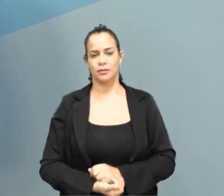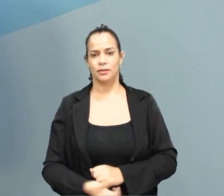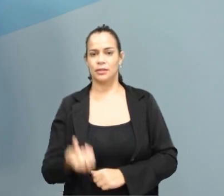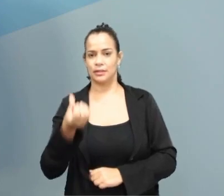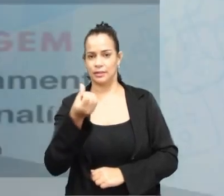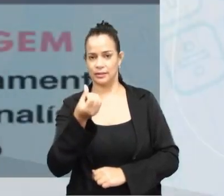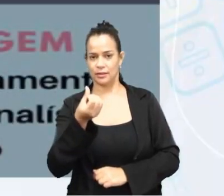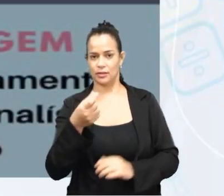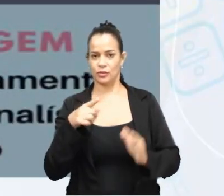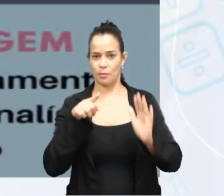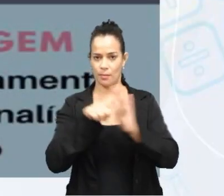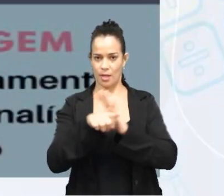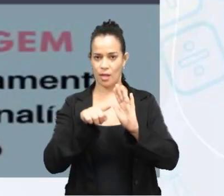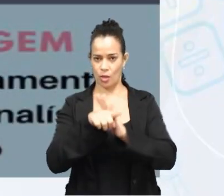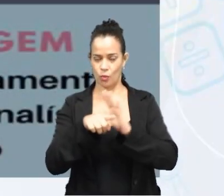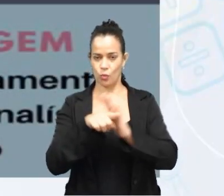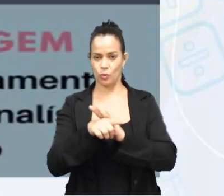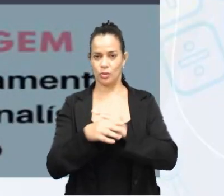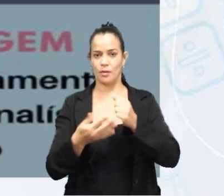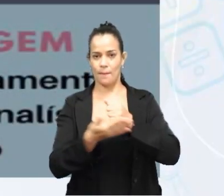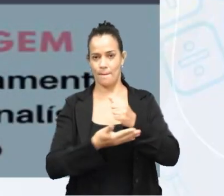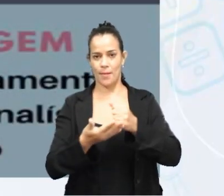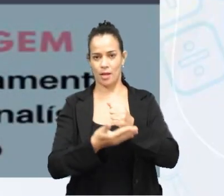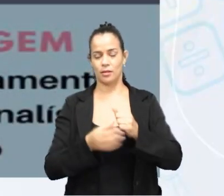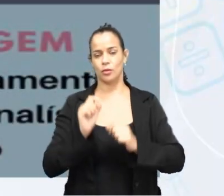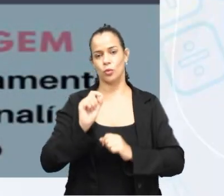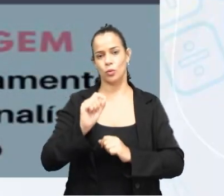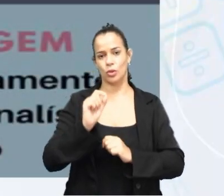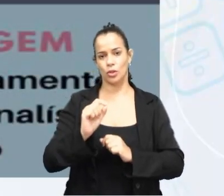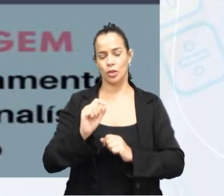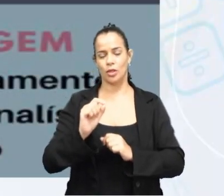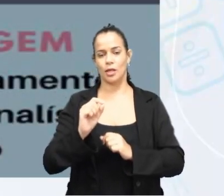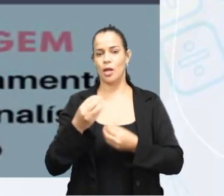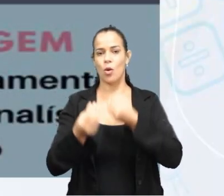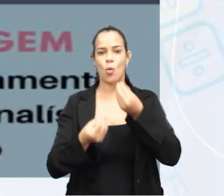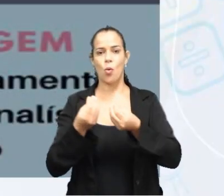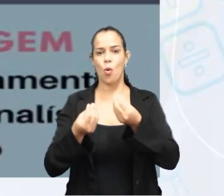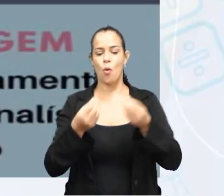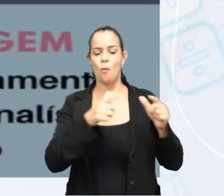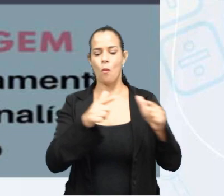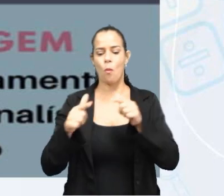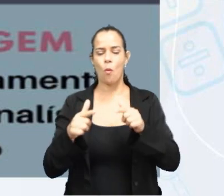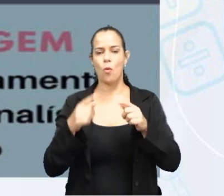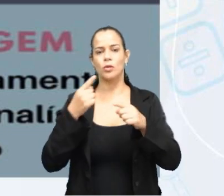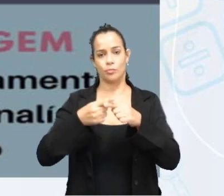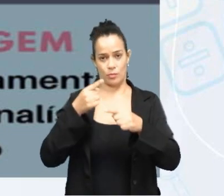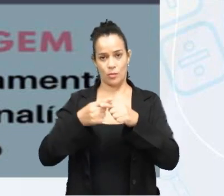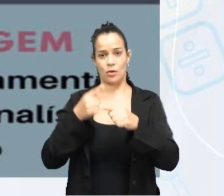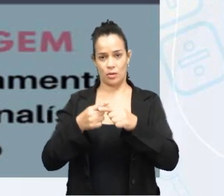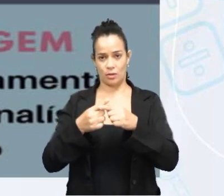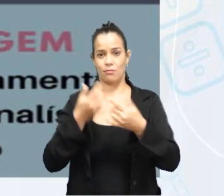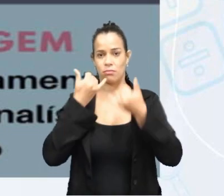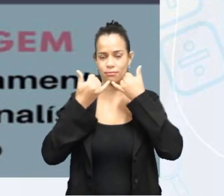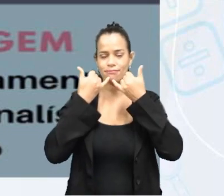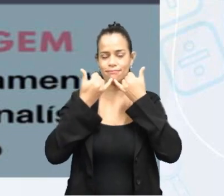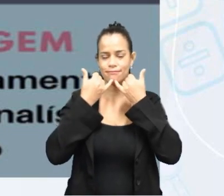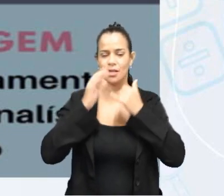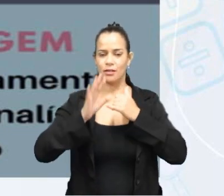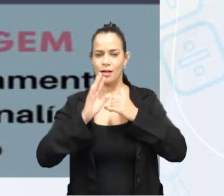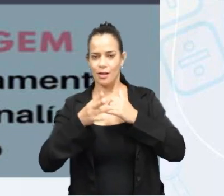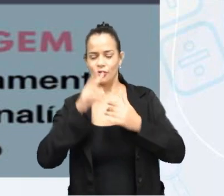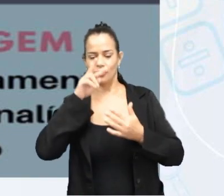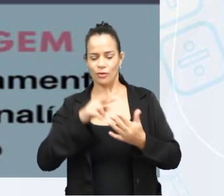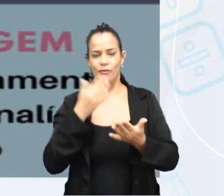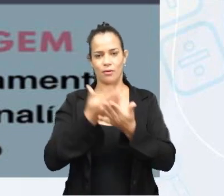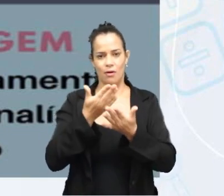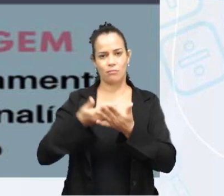O que, quem, onde, como, porquê. Todas essas perguntas básicas a notícia trabalha no lead que a gente já viu em